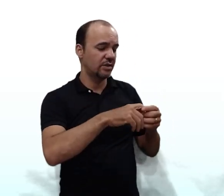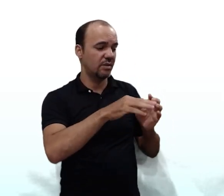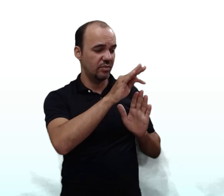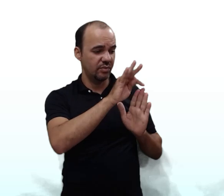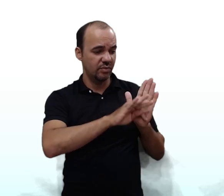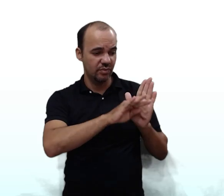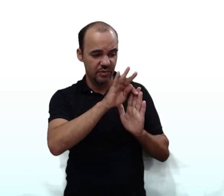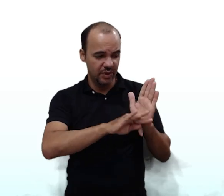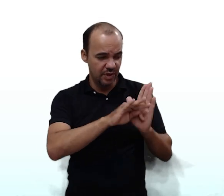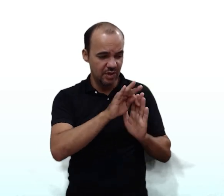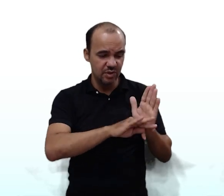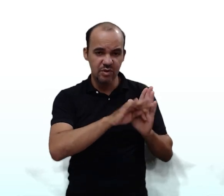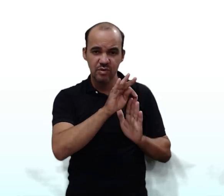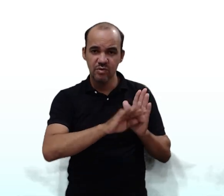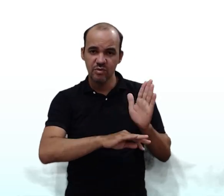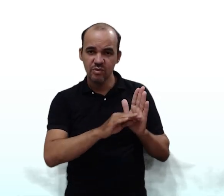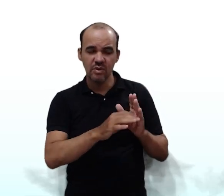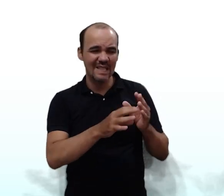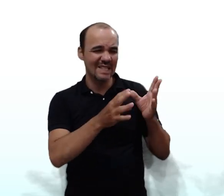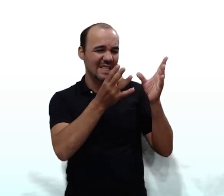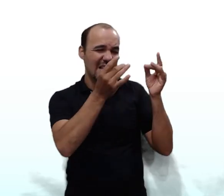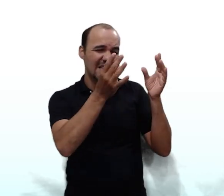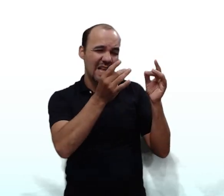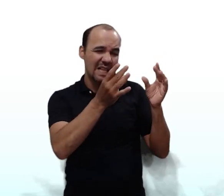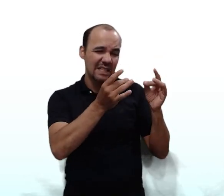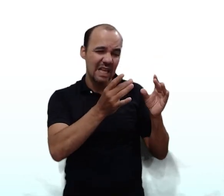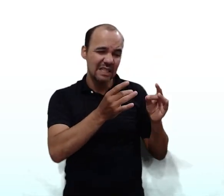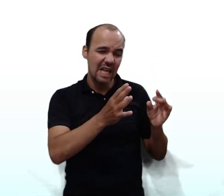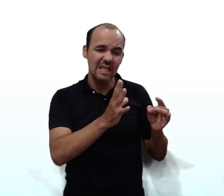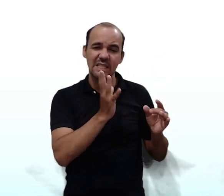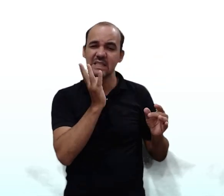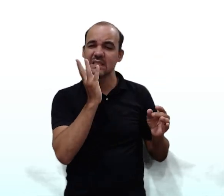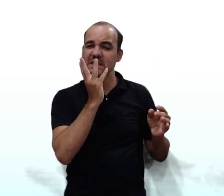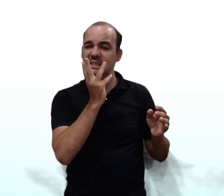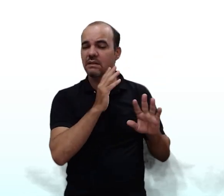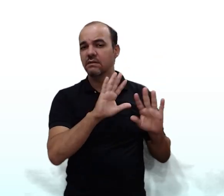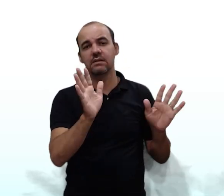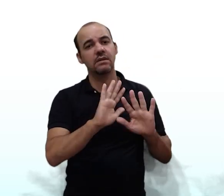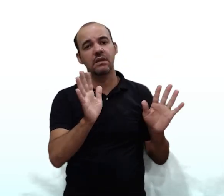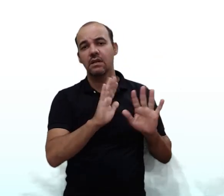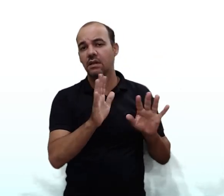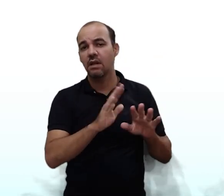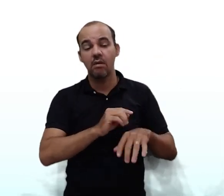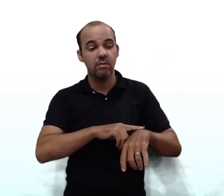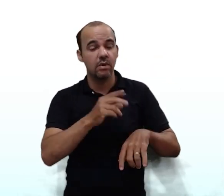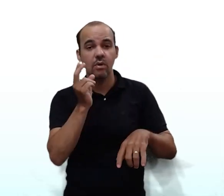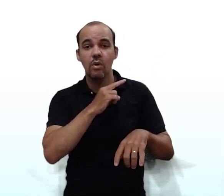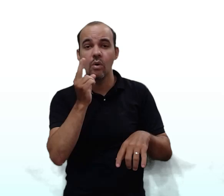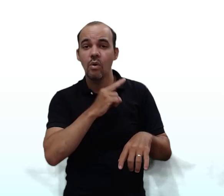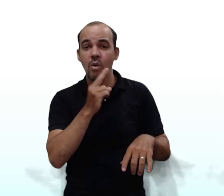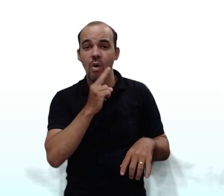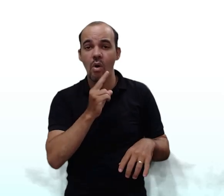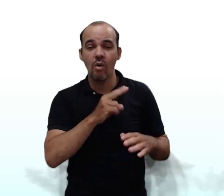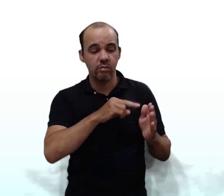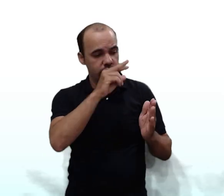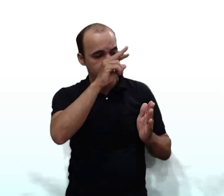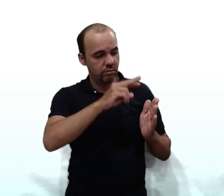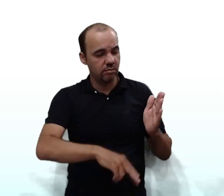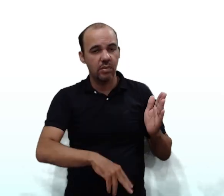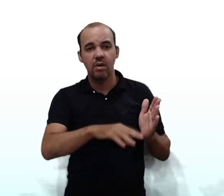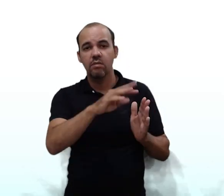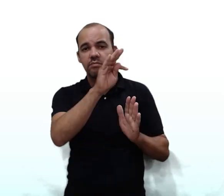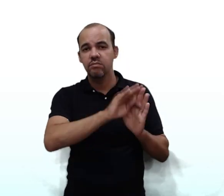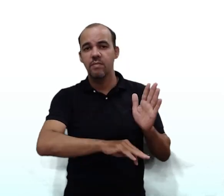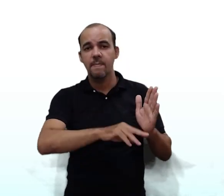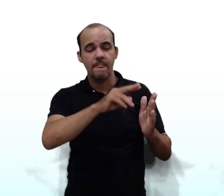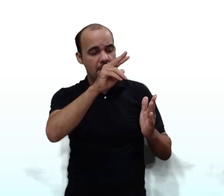para o texto não para fazer uma leitura detalhada, você não tem tempo para estar lendo o texto de cabo a rabo, do começo ao fim. Você vai fazer